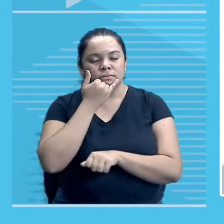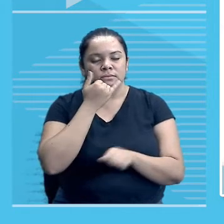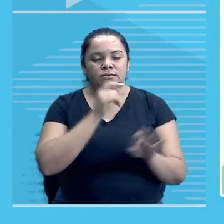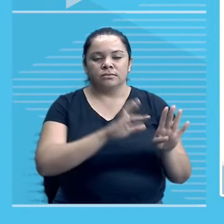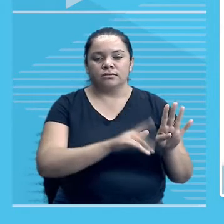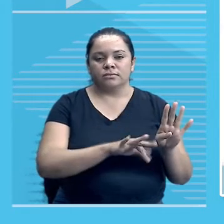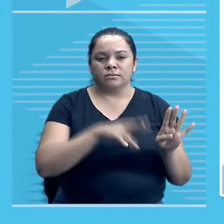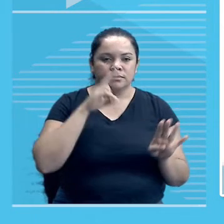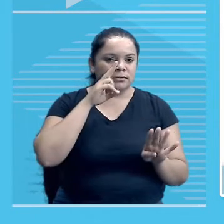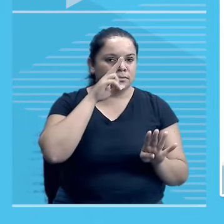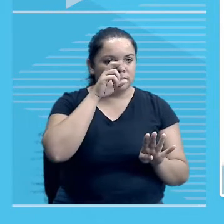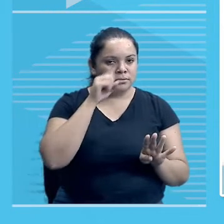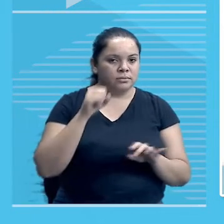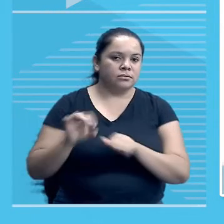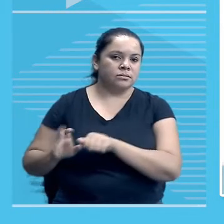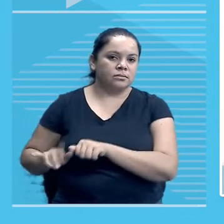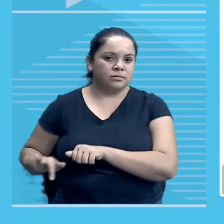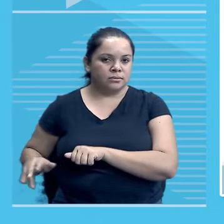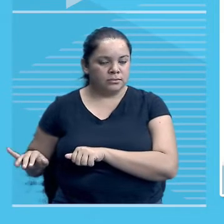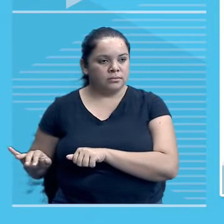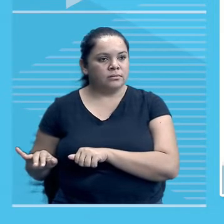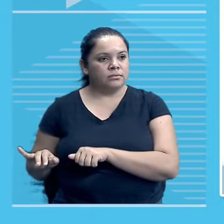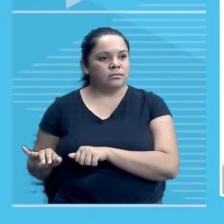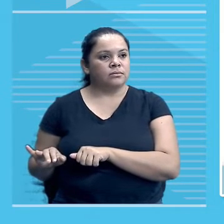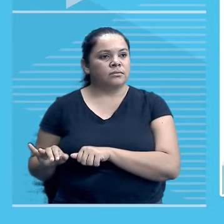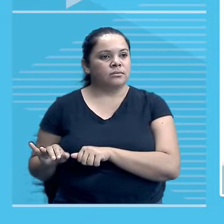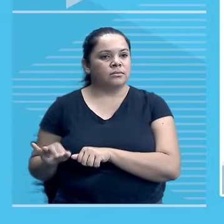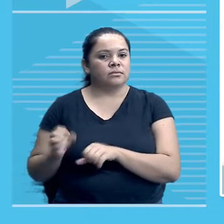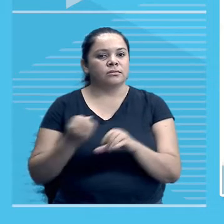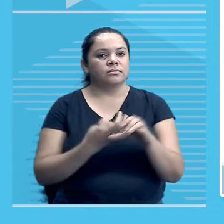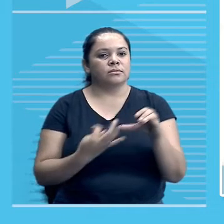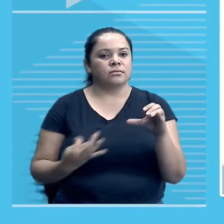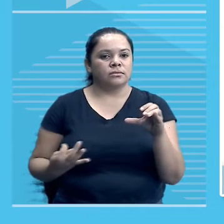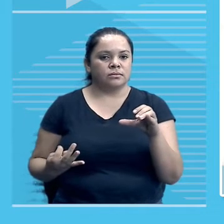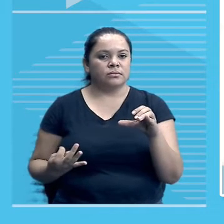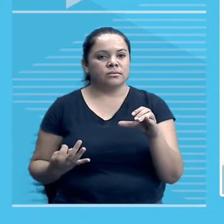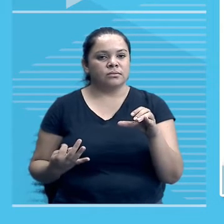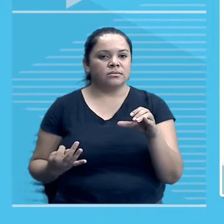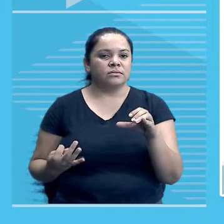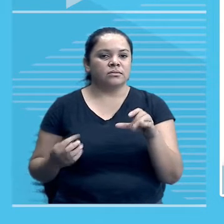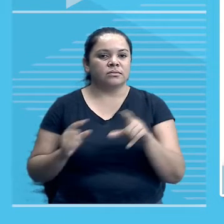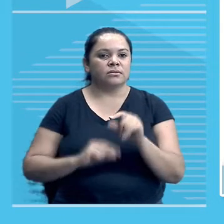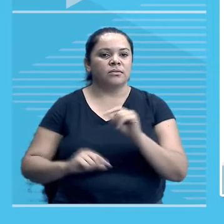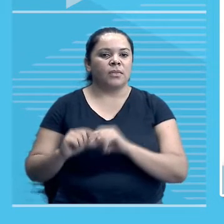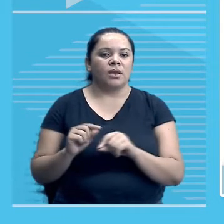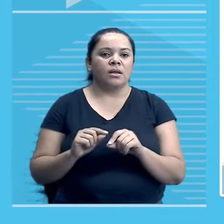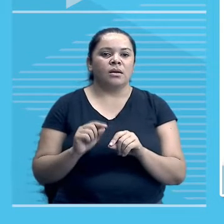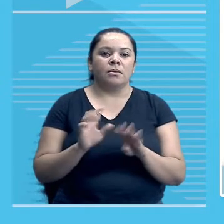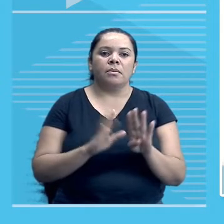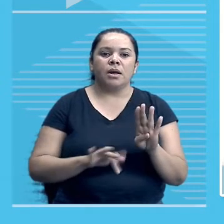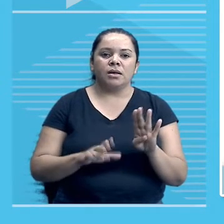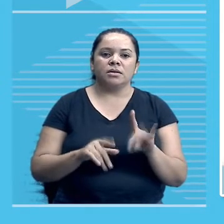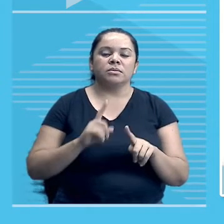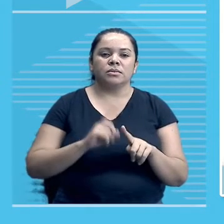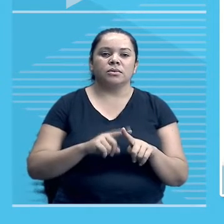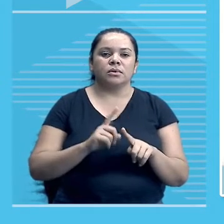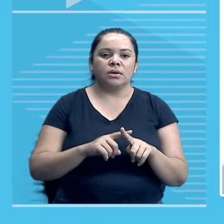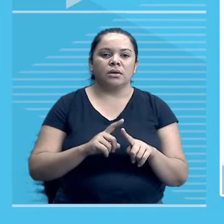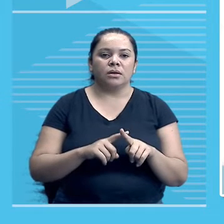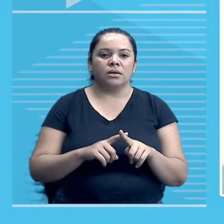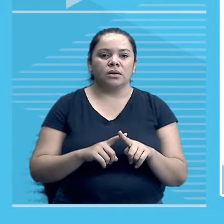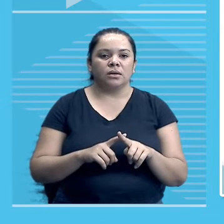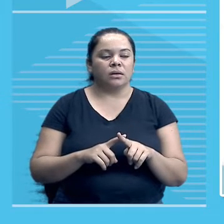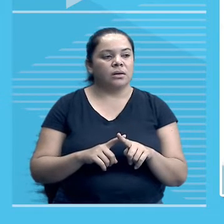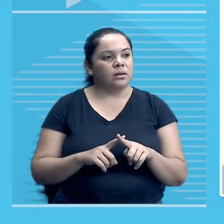e ácido fraco, você tem um sal de caráter básico, que vai prevalecer a base, não é?